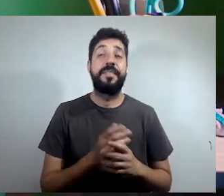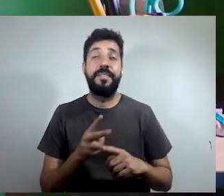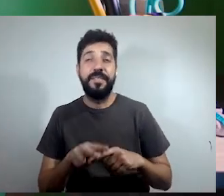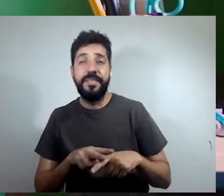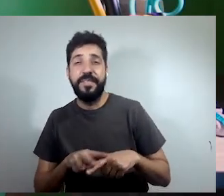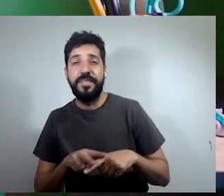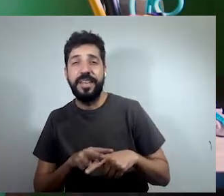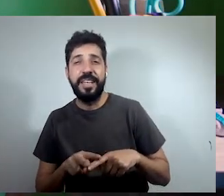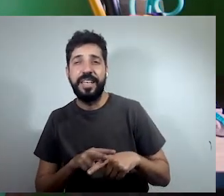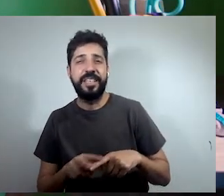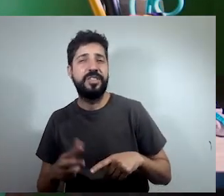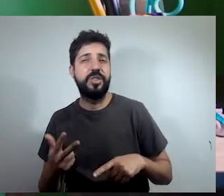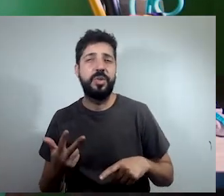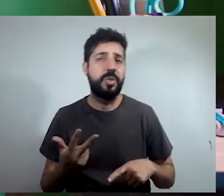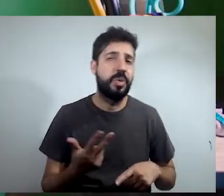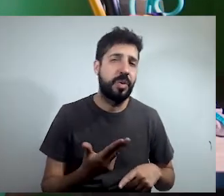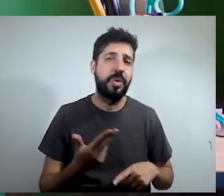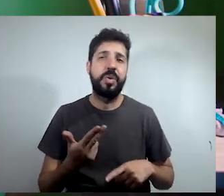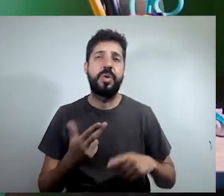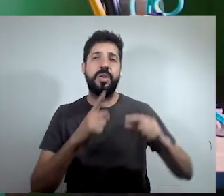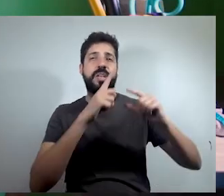verde como uma